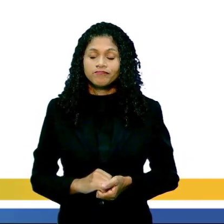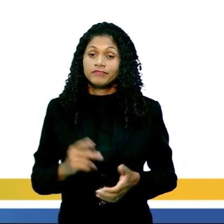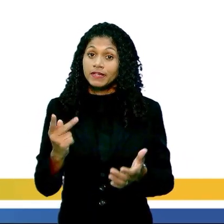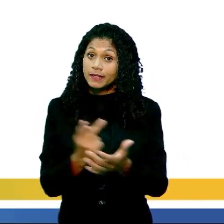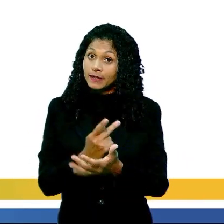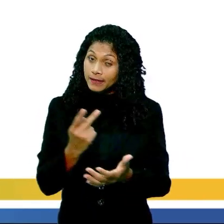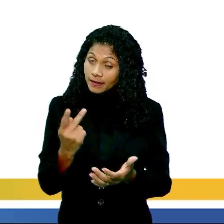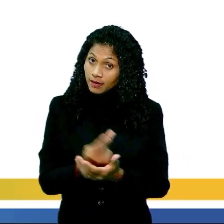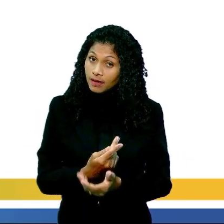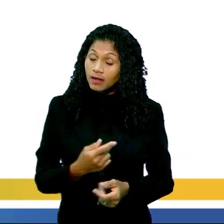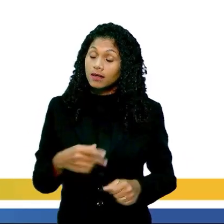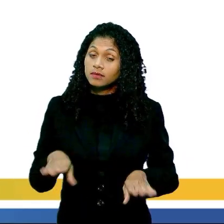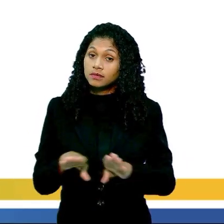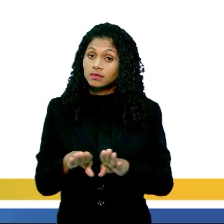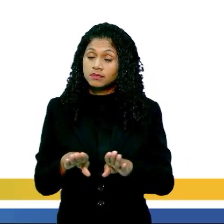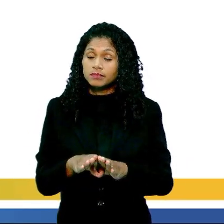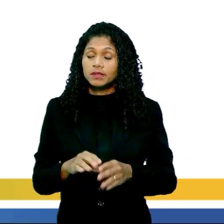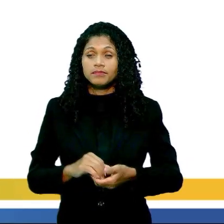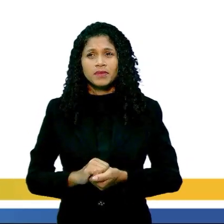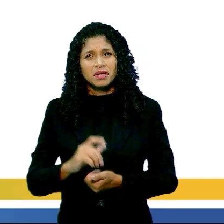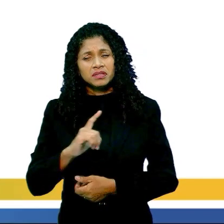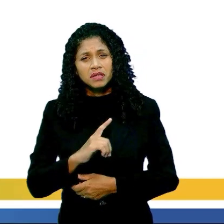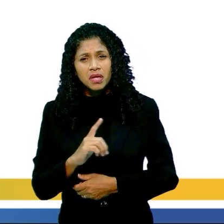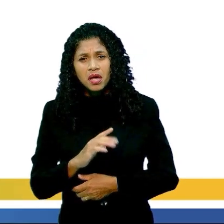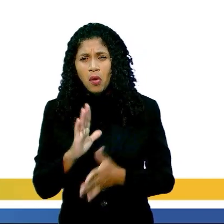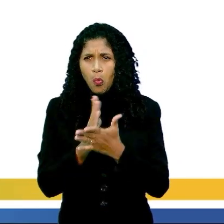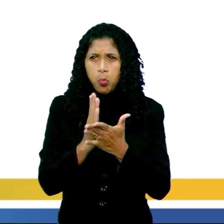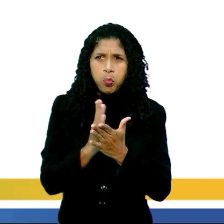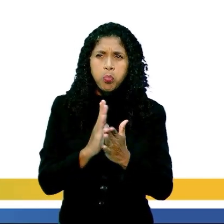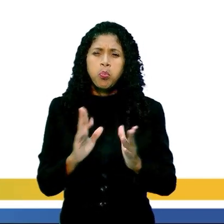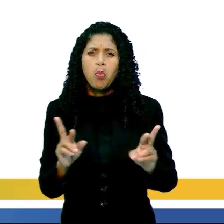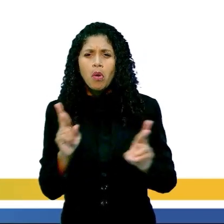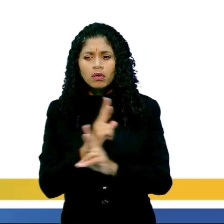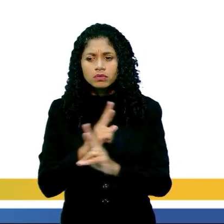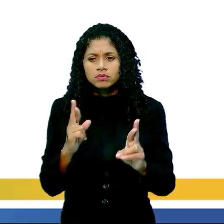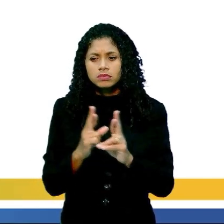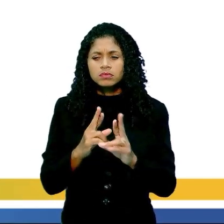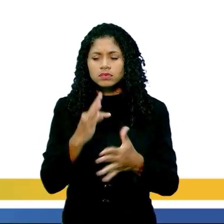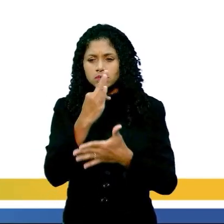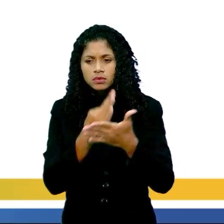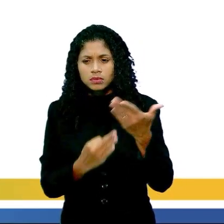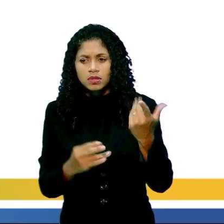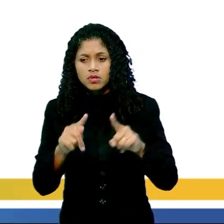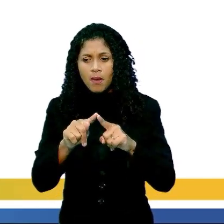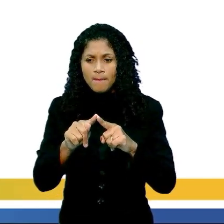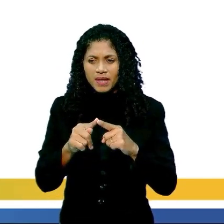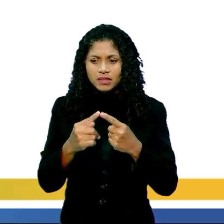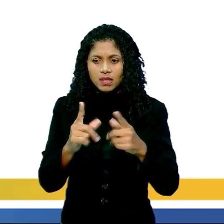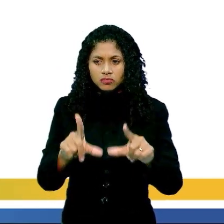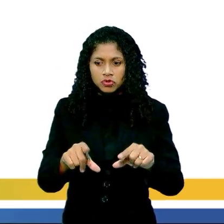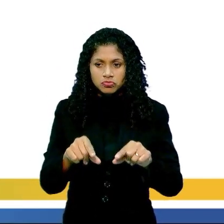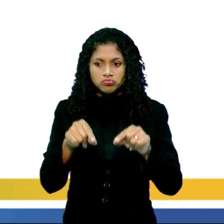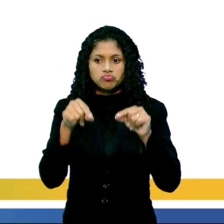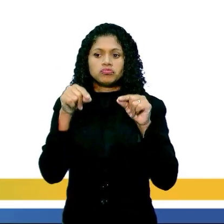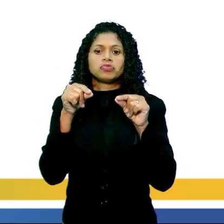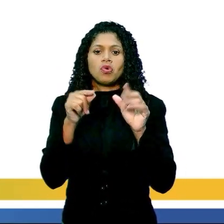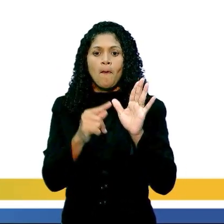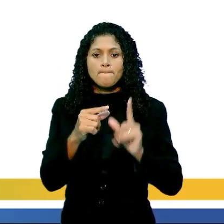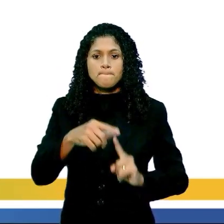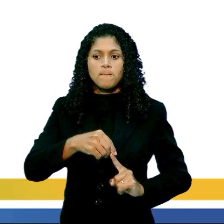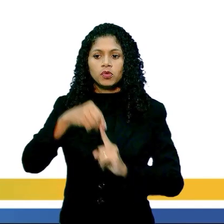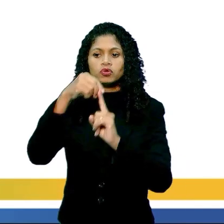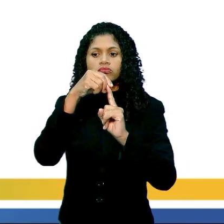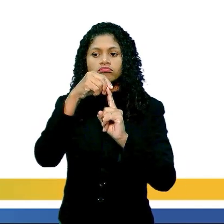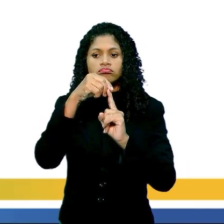Apesar de ter algo relacionado no texto, ela não quis evidenciar a questão do medo em relação à escrita, ok?